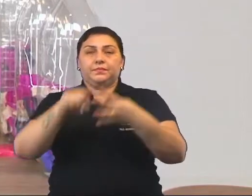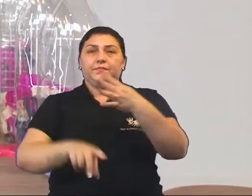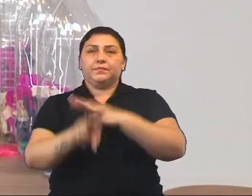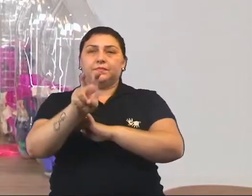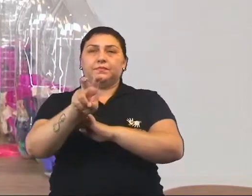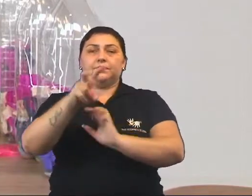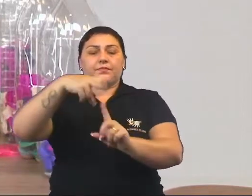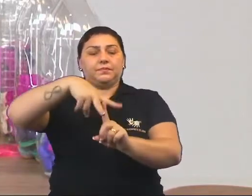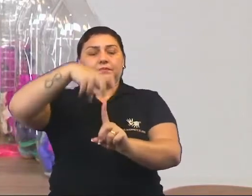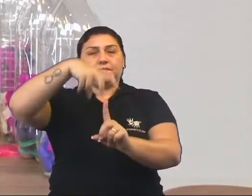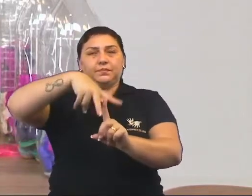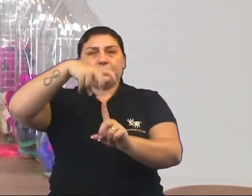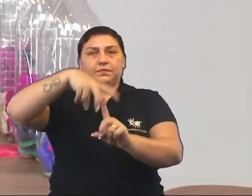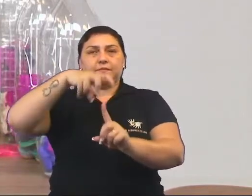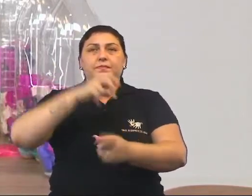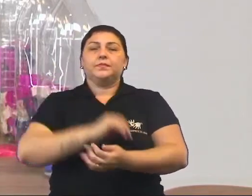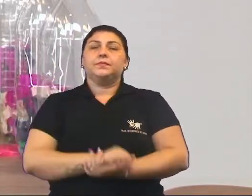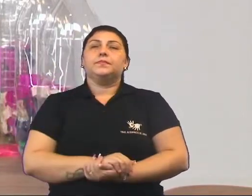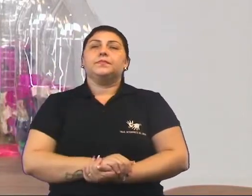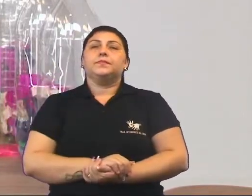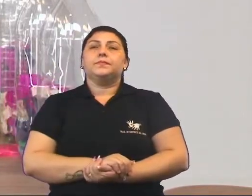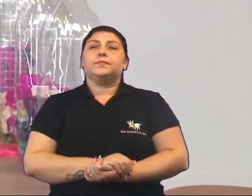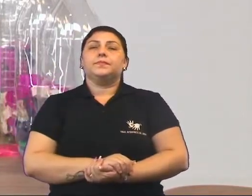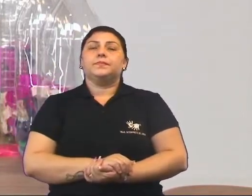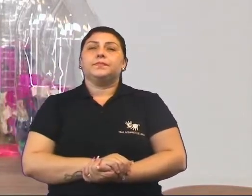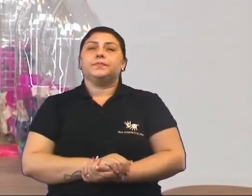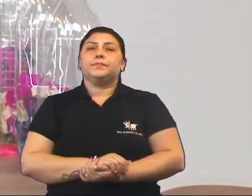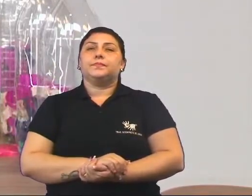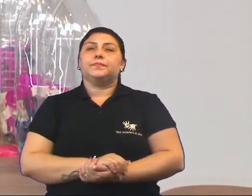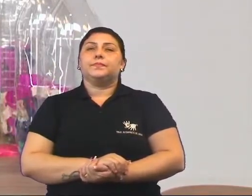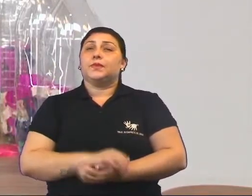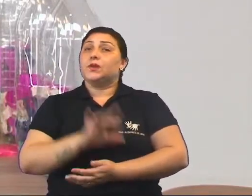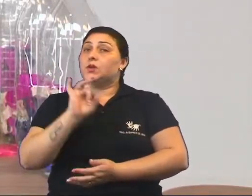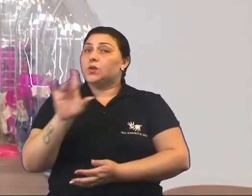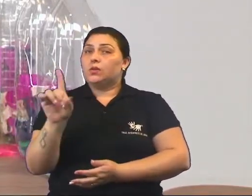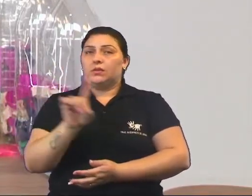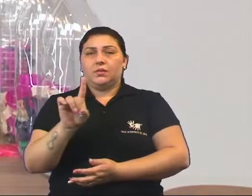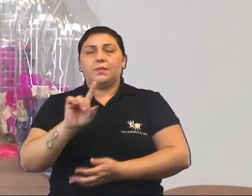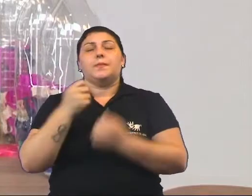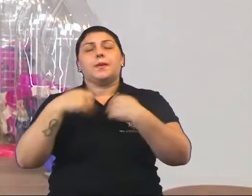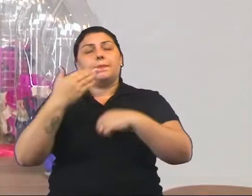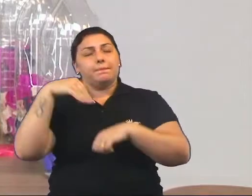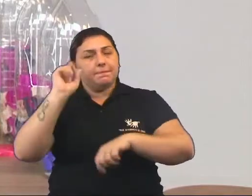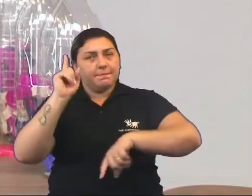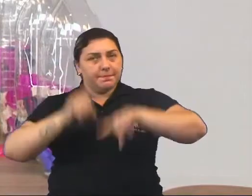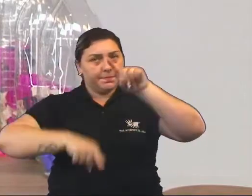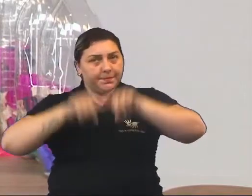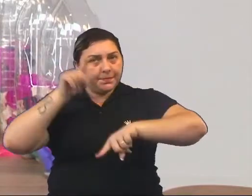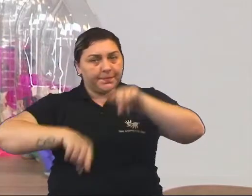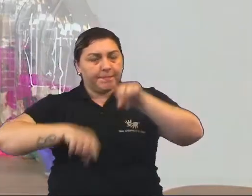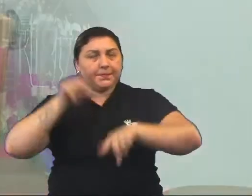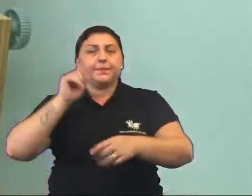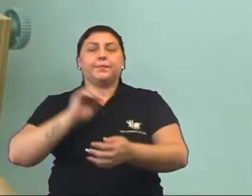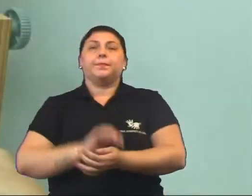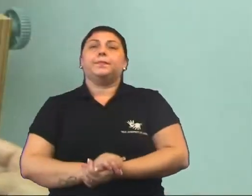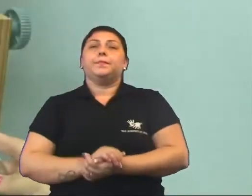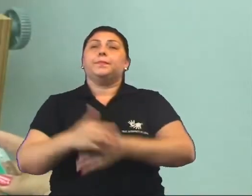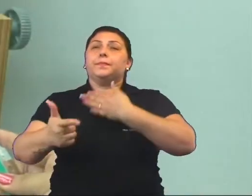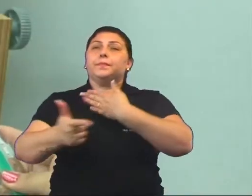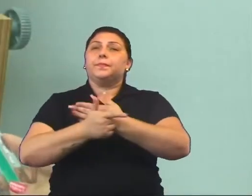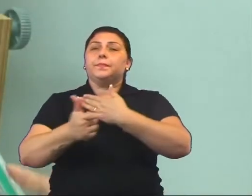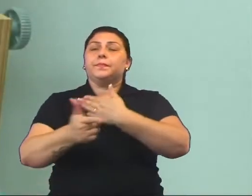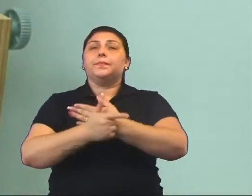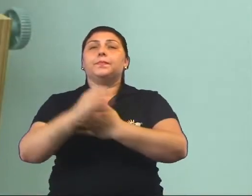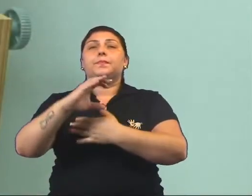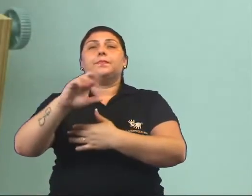5 garrafas PET. Mas não é só isso. Nós precisamos do que mais? Nós precisamos de folhas